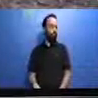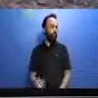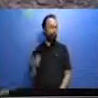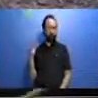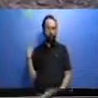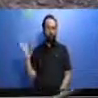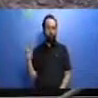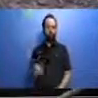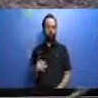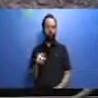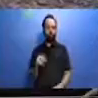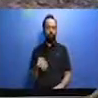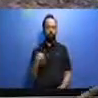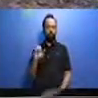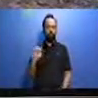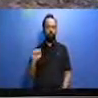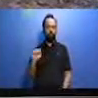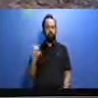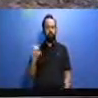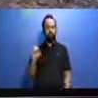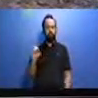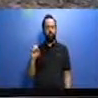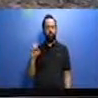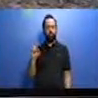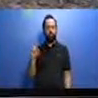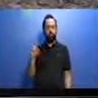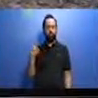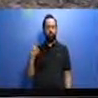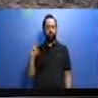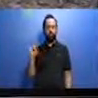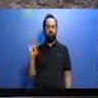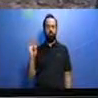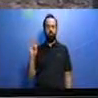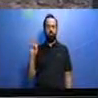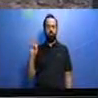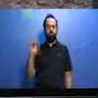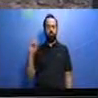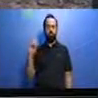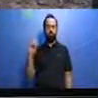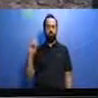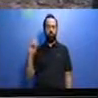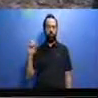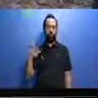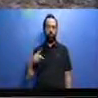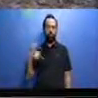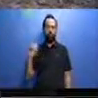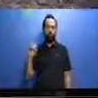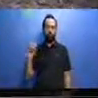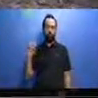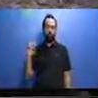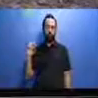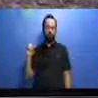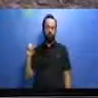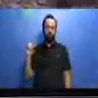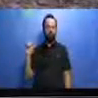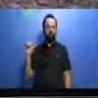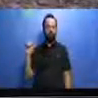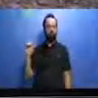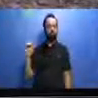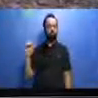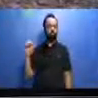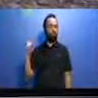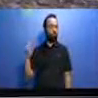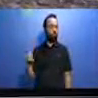Agora, artrópodes. Artro significa articulação. Podes, pés, pés articulados. O que é uma articulação? É